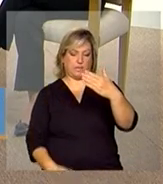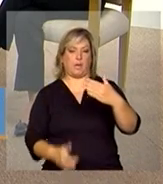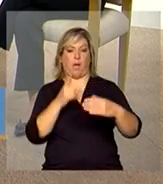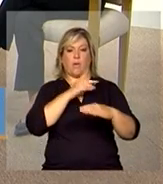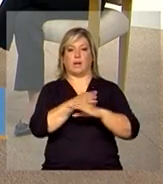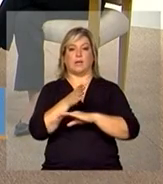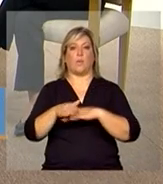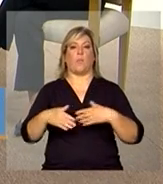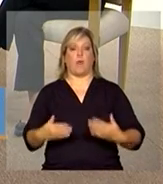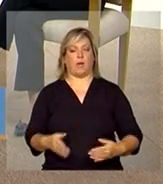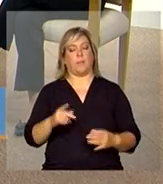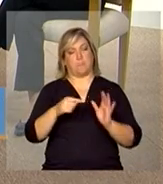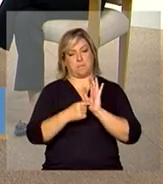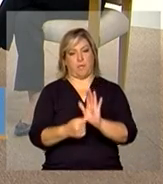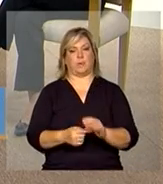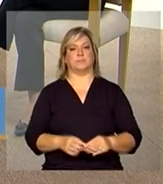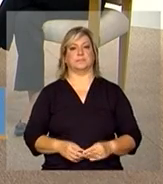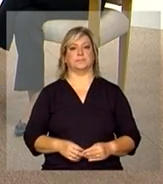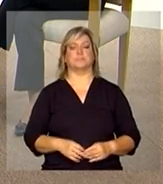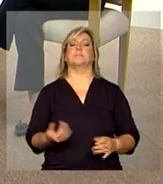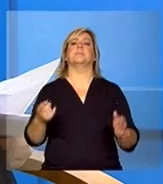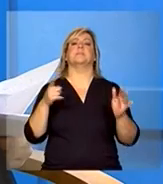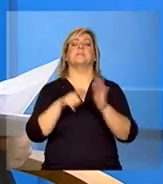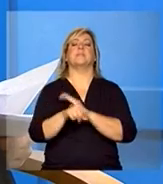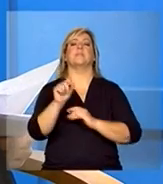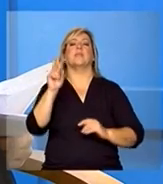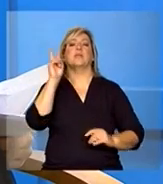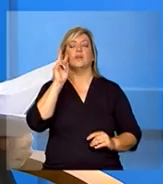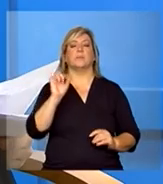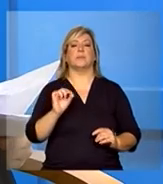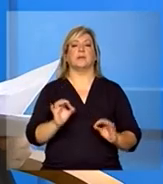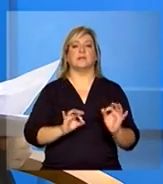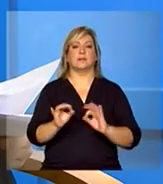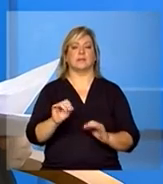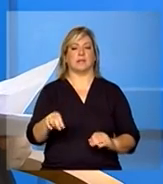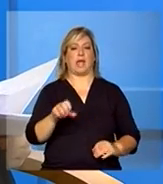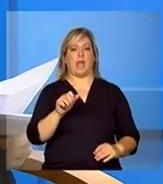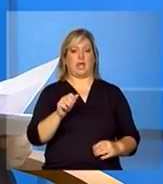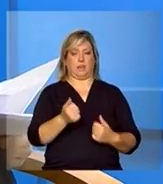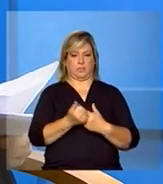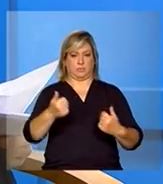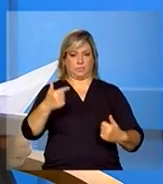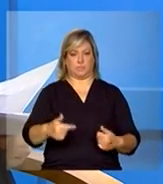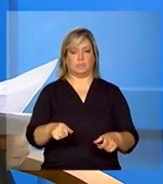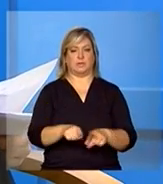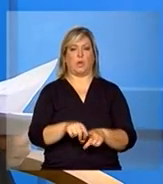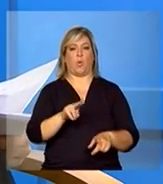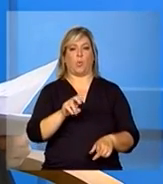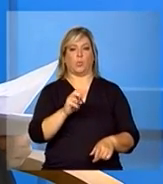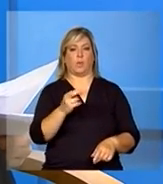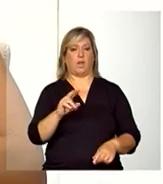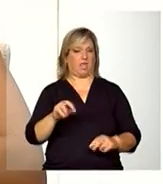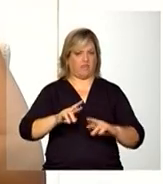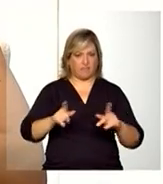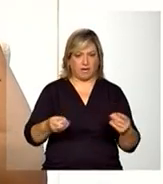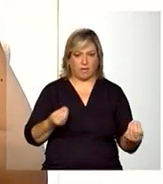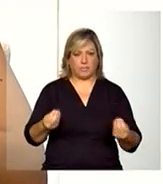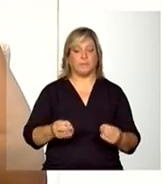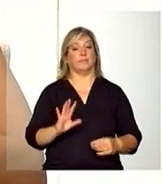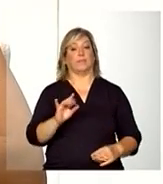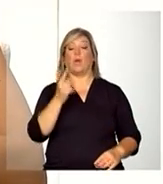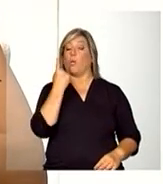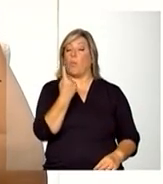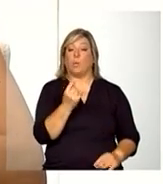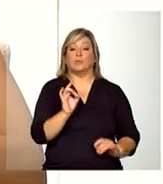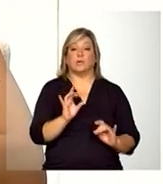acesso e no caso por exemplo para administrador eh adjunto ou usuário é diferente o procedimento A única diferença é que